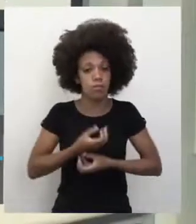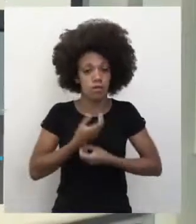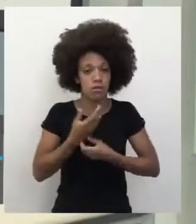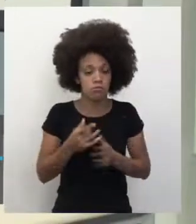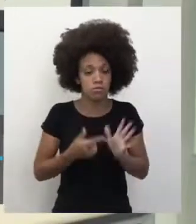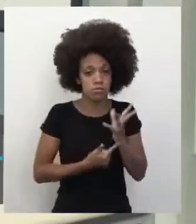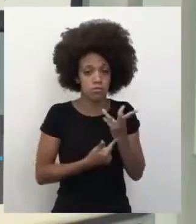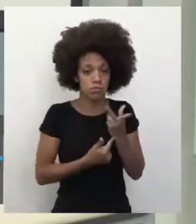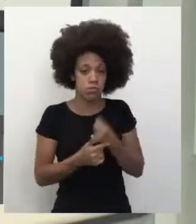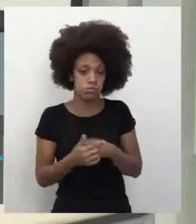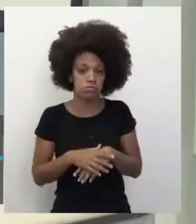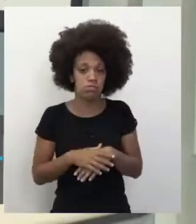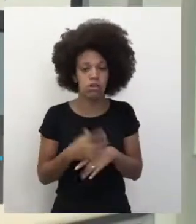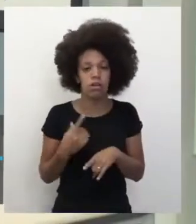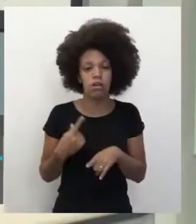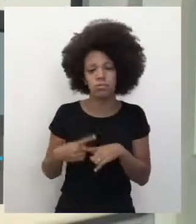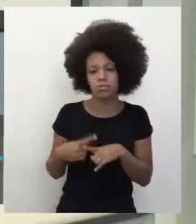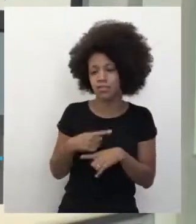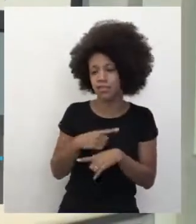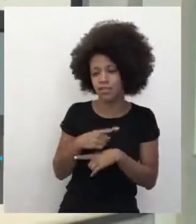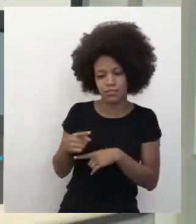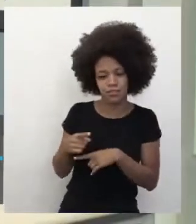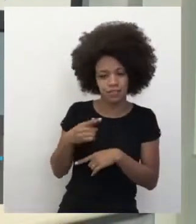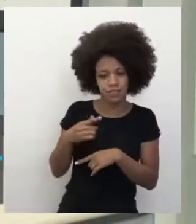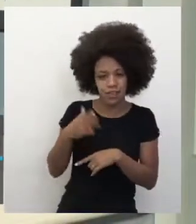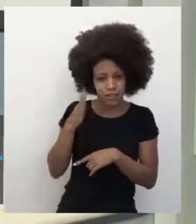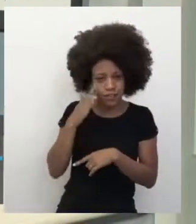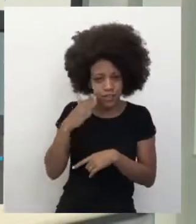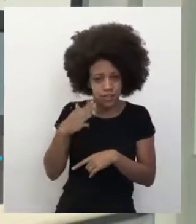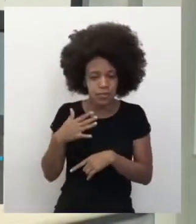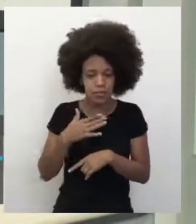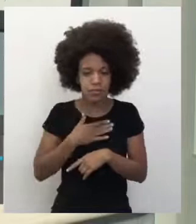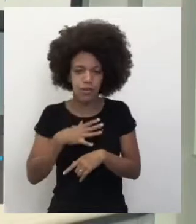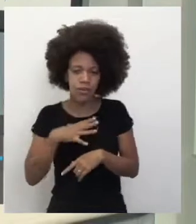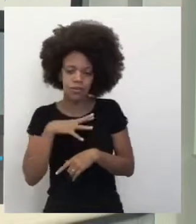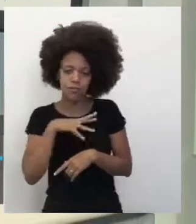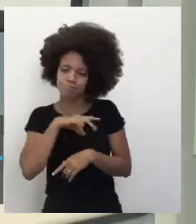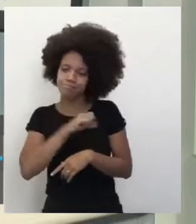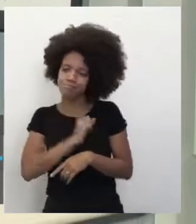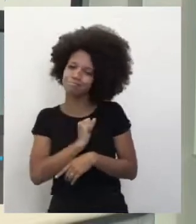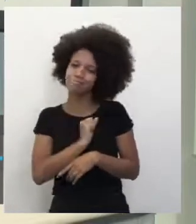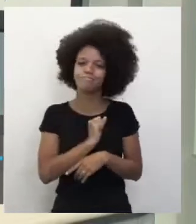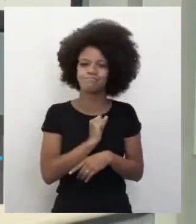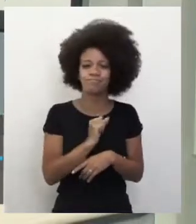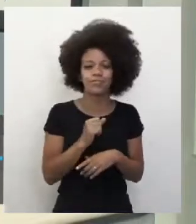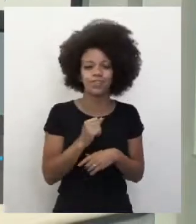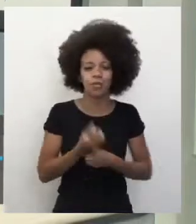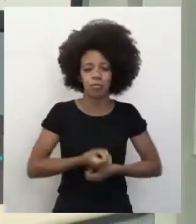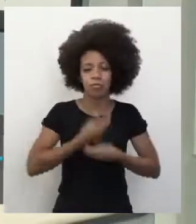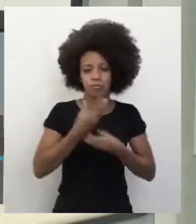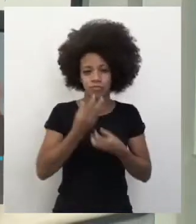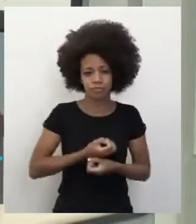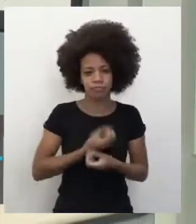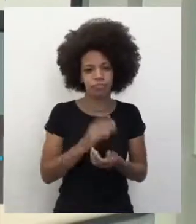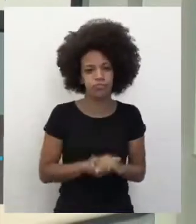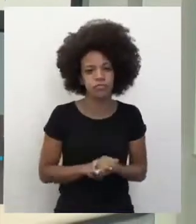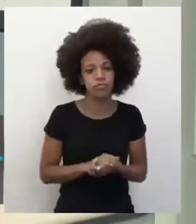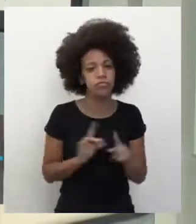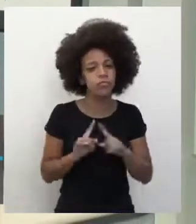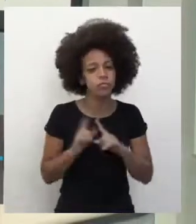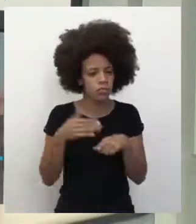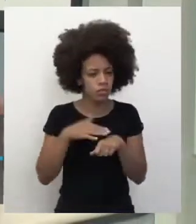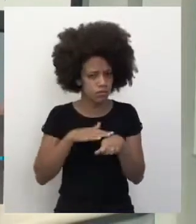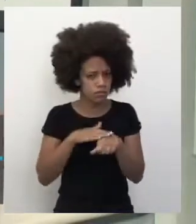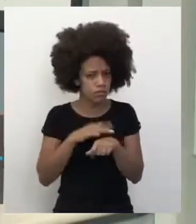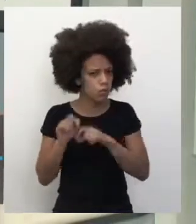sabem aqui, Pro, que eu adoro coisas poéticas, mas sobre poéticas a gente sempre está conversando aqui. Eu adoro coisas poéticas. Mas vamos lá, vamos ver